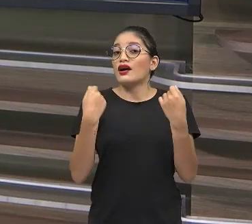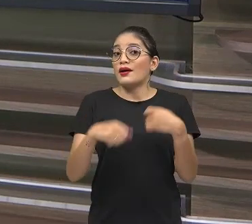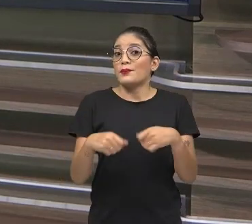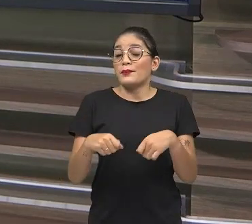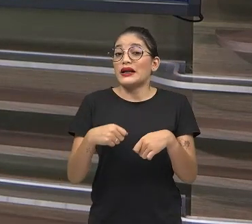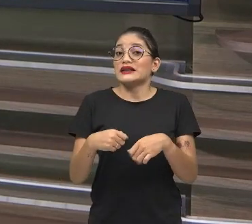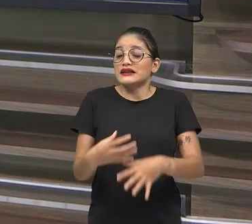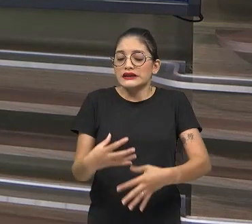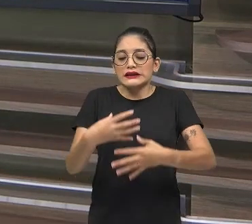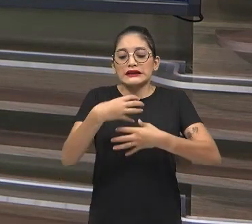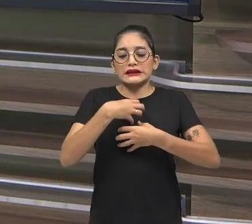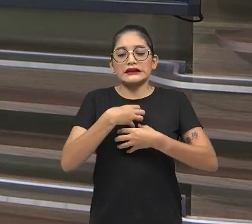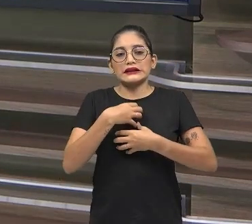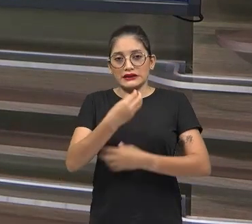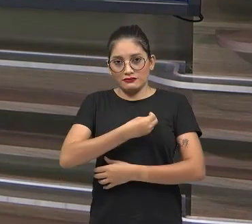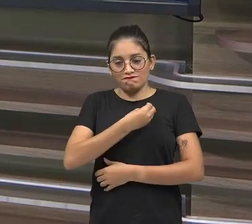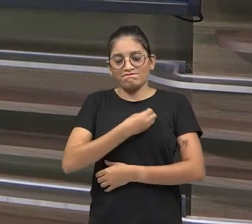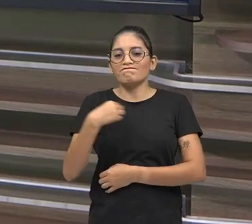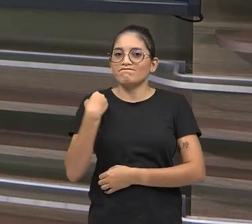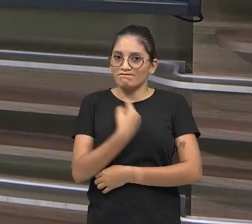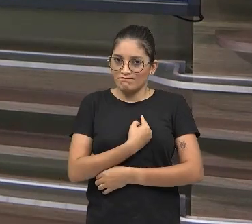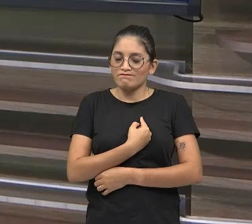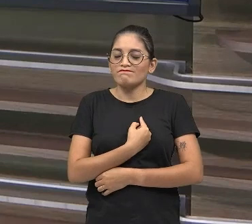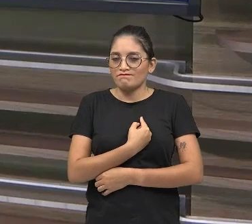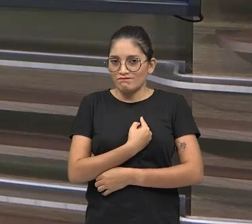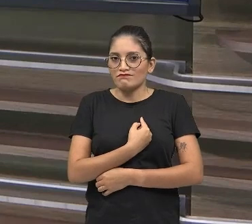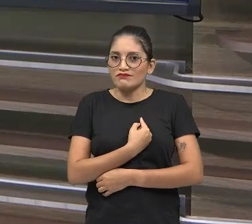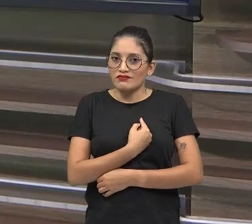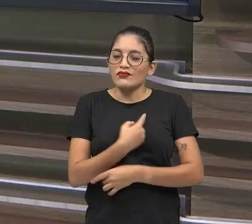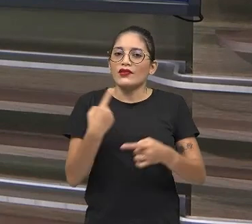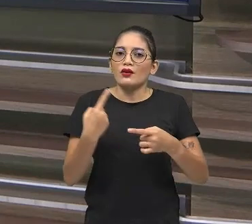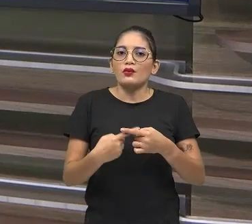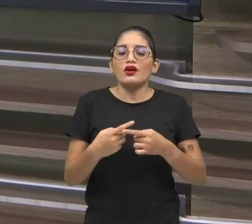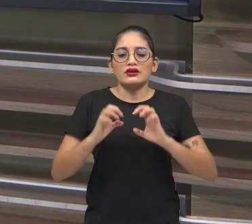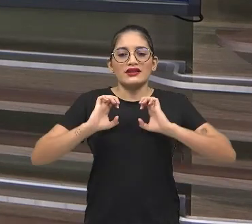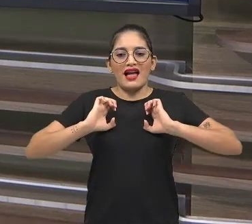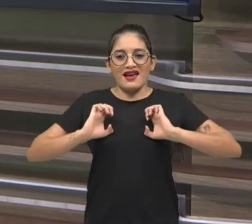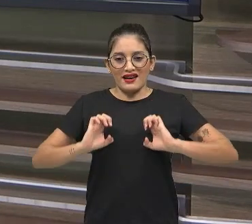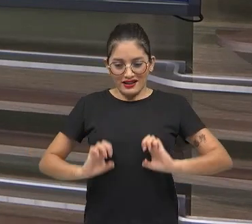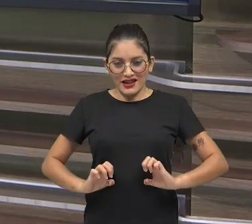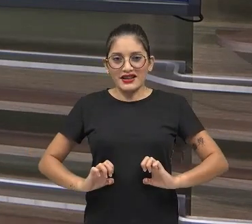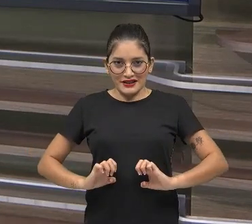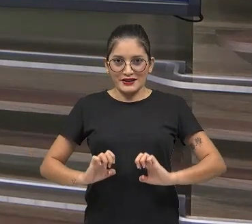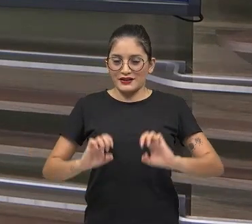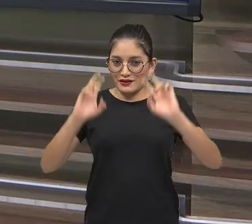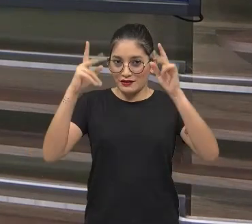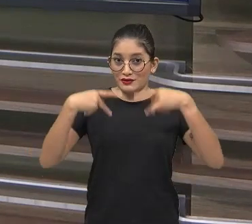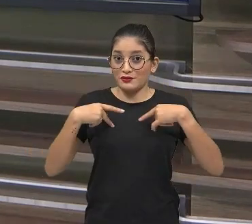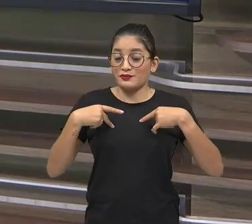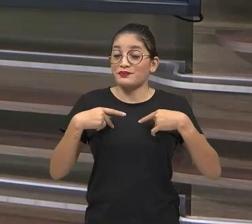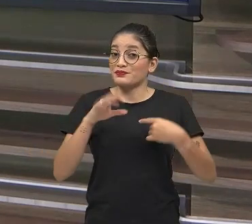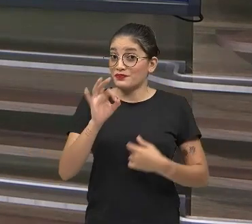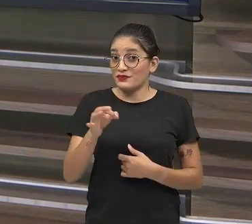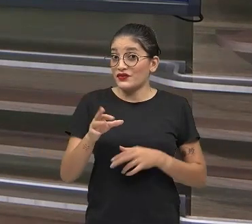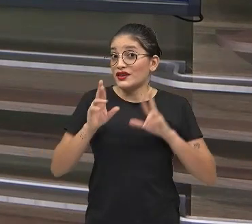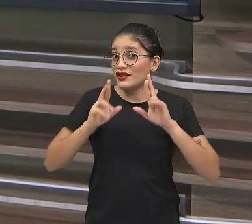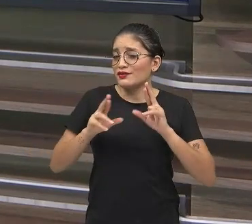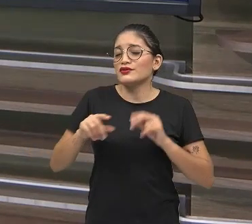muito presente na nossa vida, faz parte da ética humana, certo, pessoal? Eu espero que